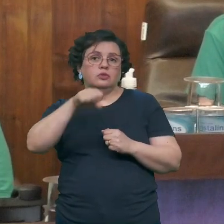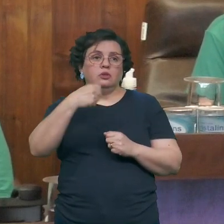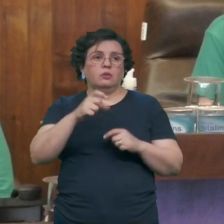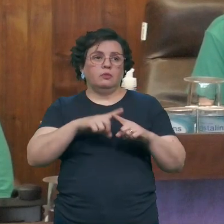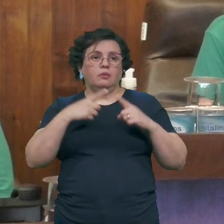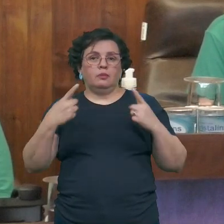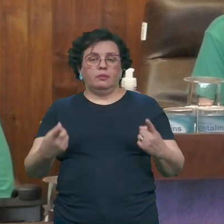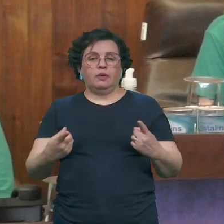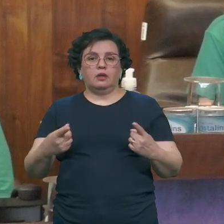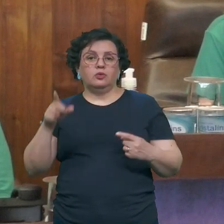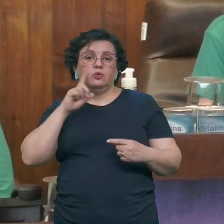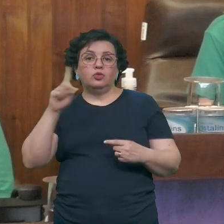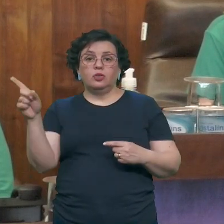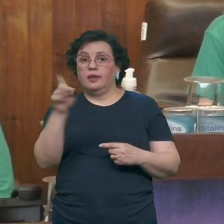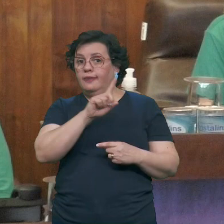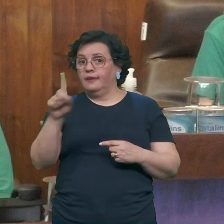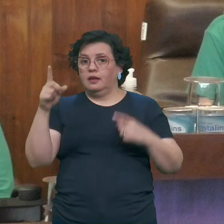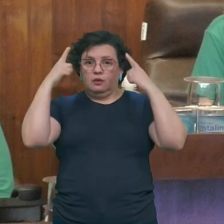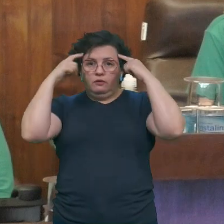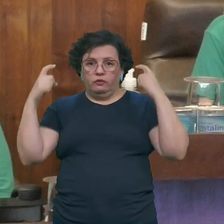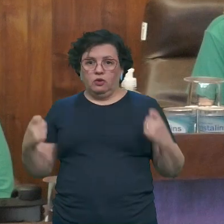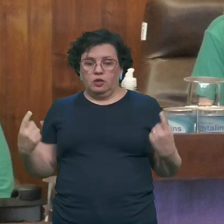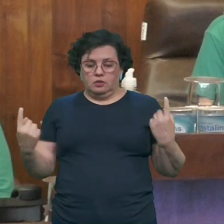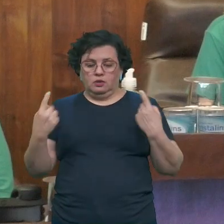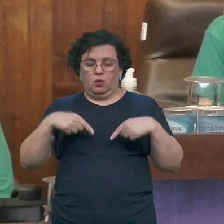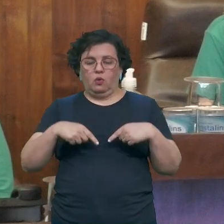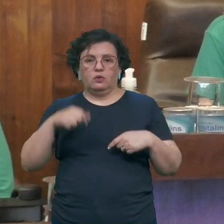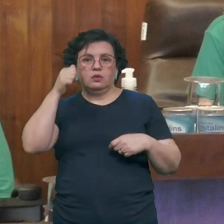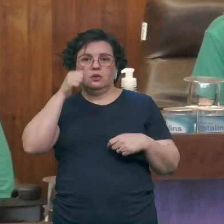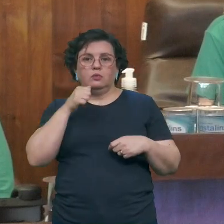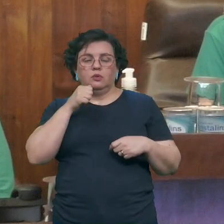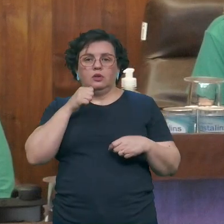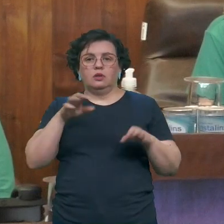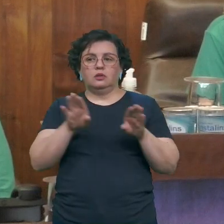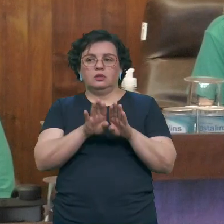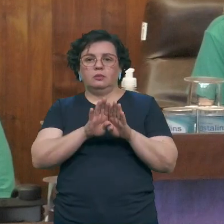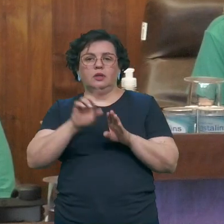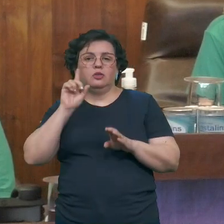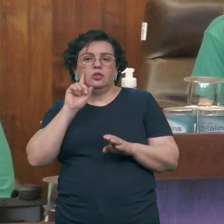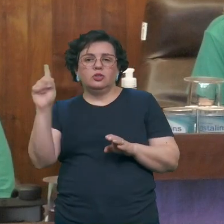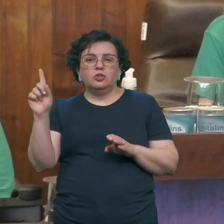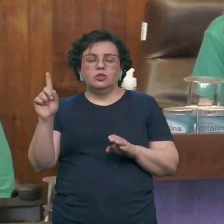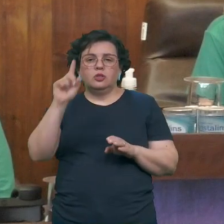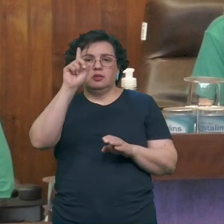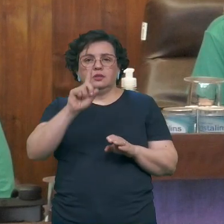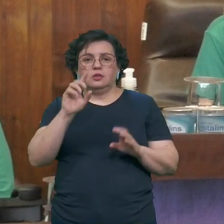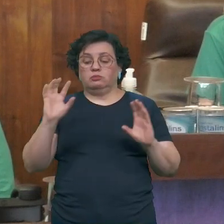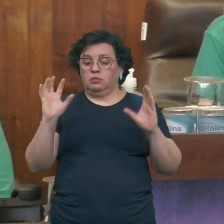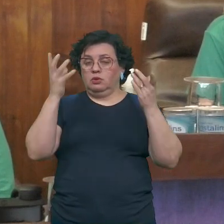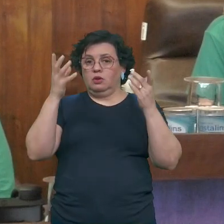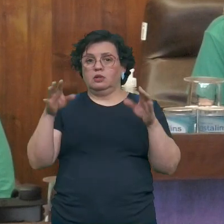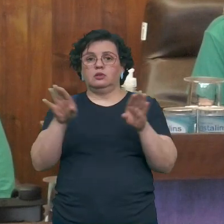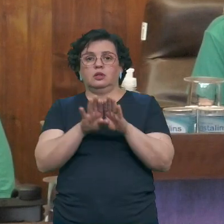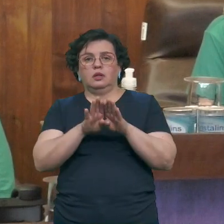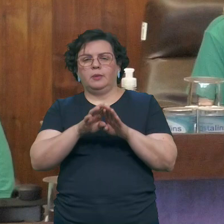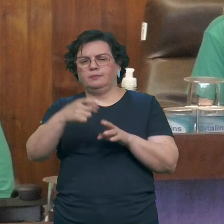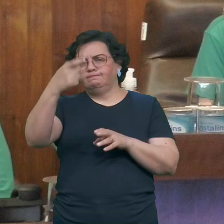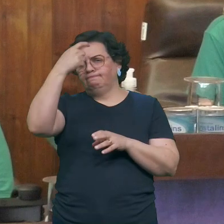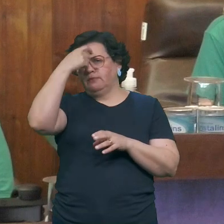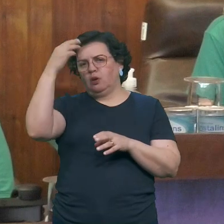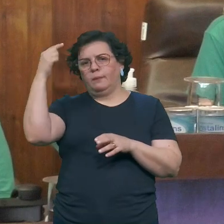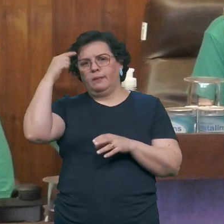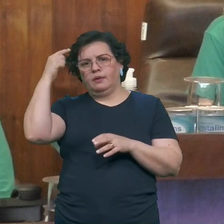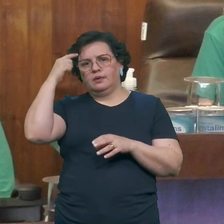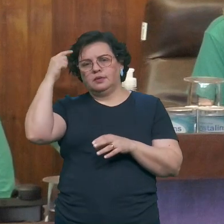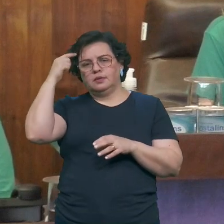da Não-Violência contra a Mulher também datas que ensejam tanto uma comemoração como uma reflexão sobre